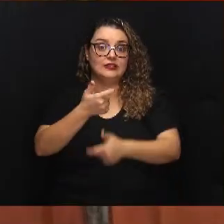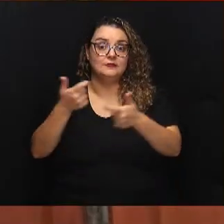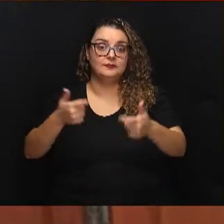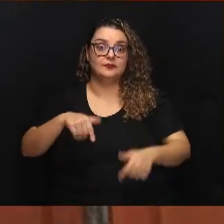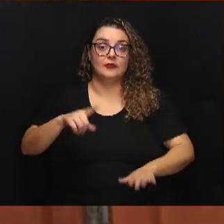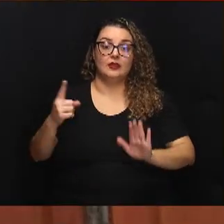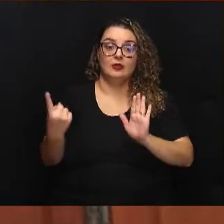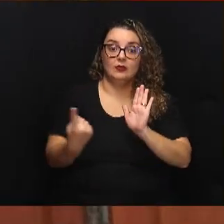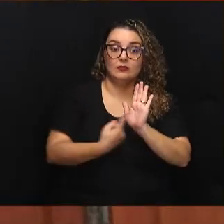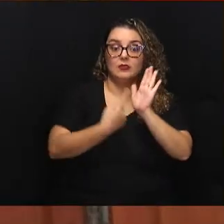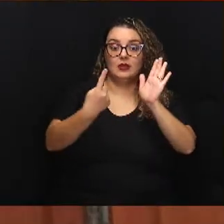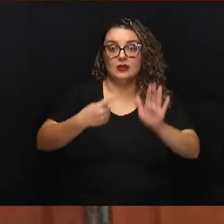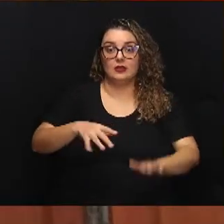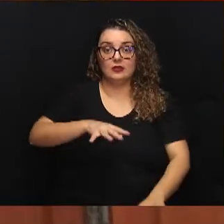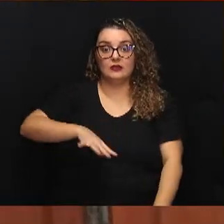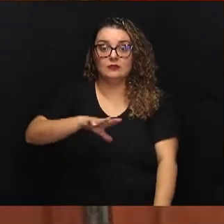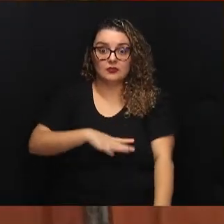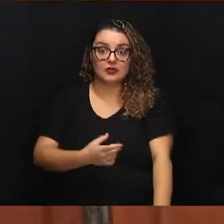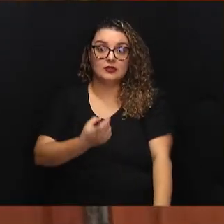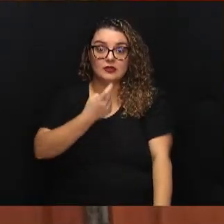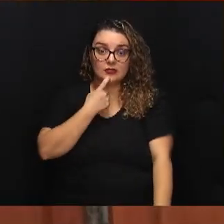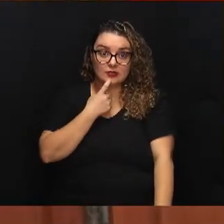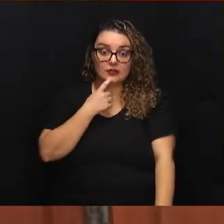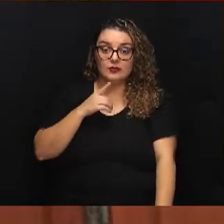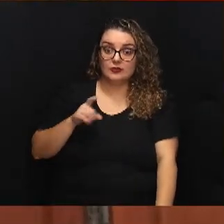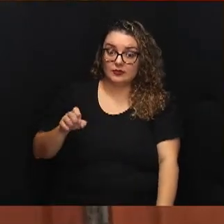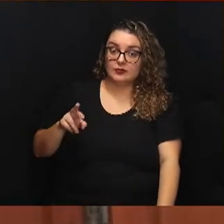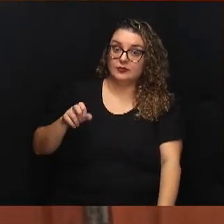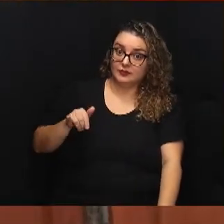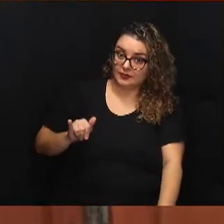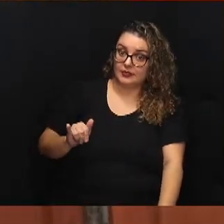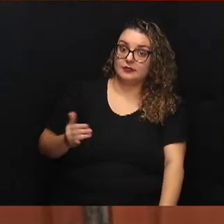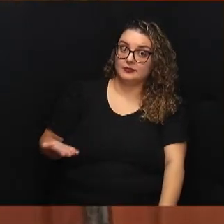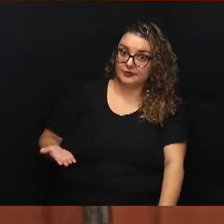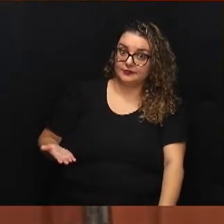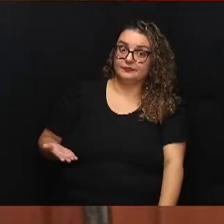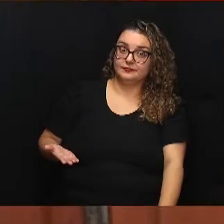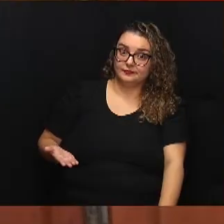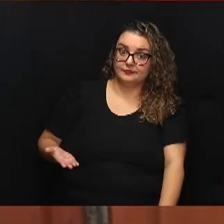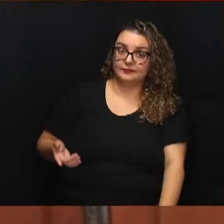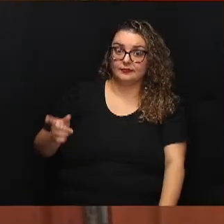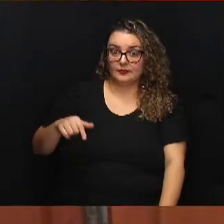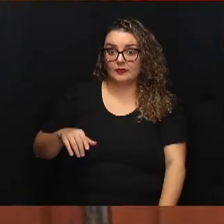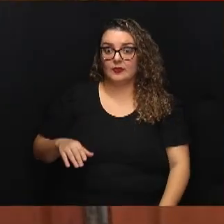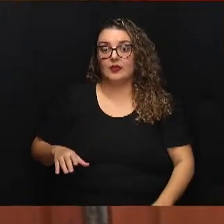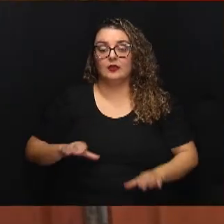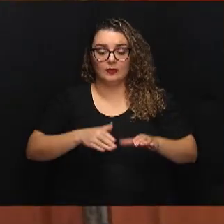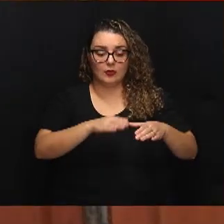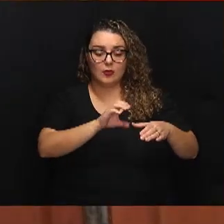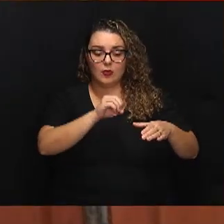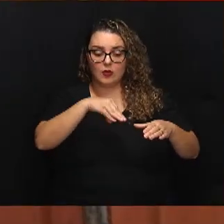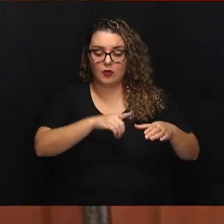marco para a cidade de Campinas, né? O derby, né? Através do CONDEPAC,